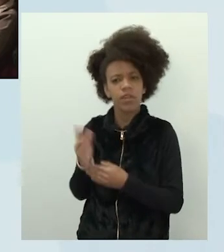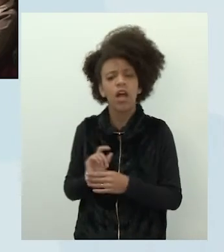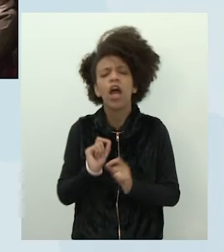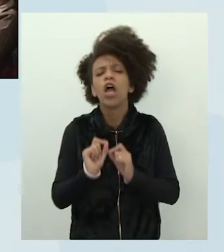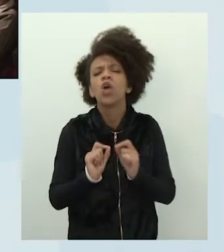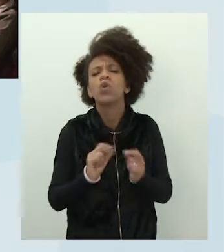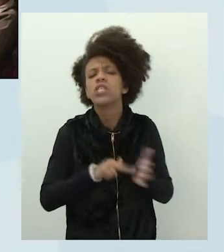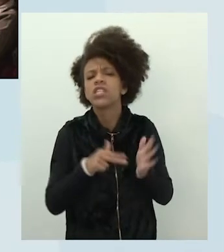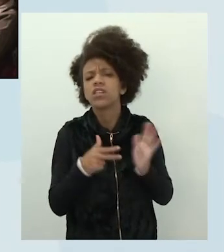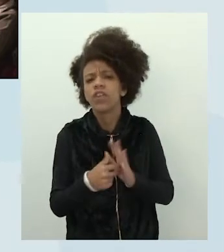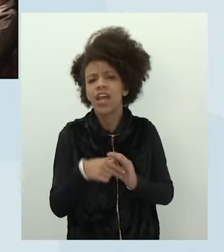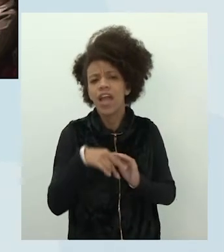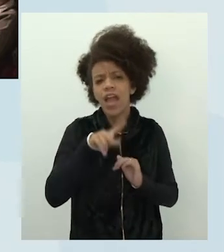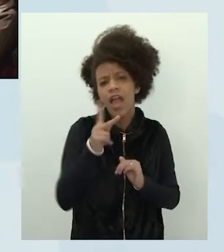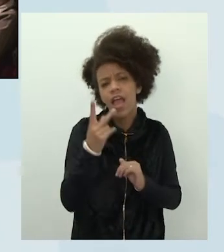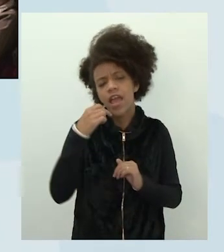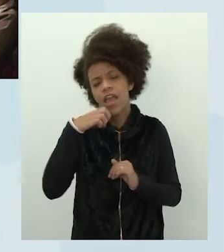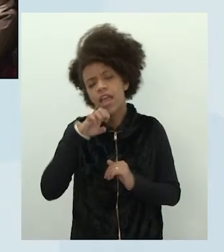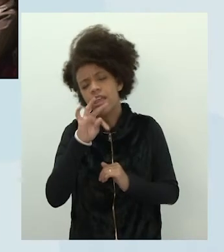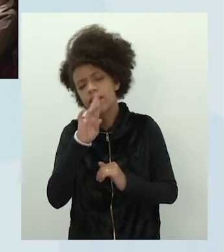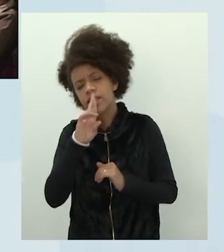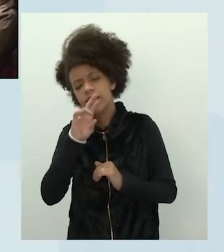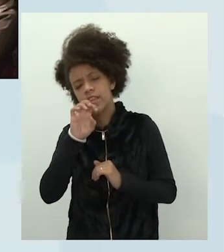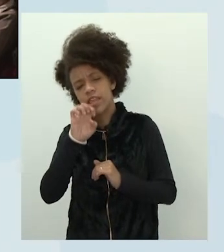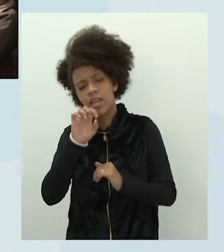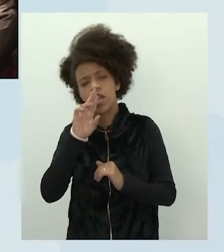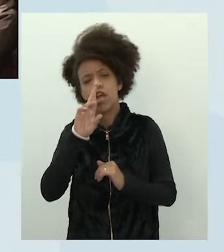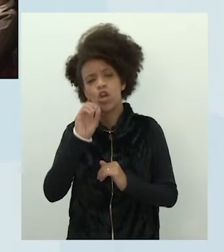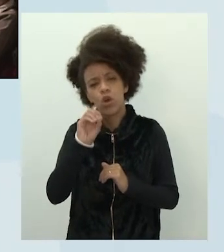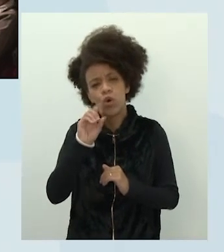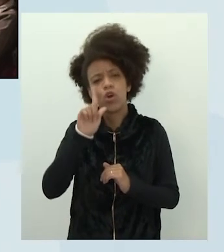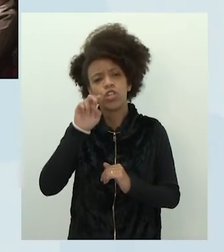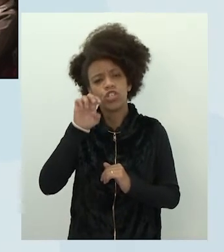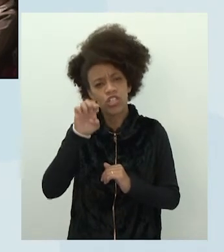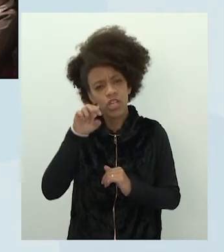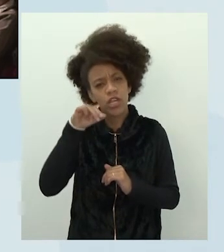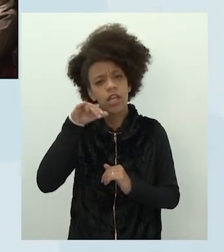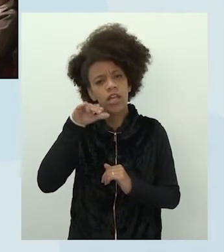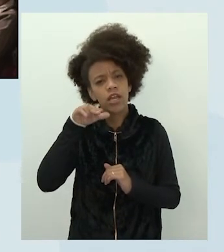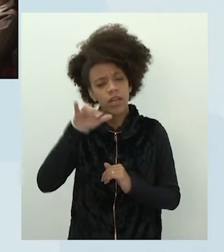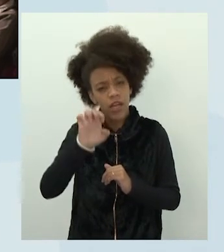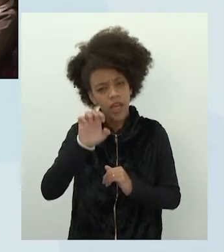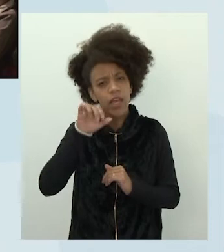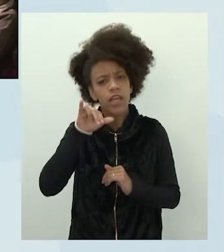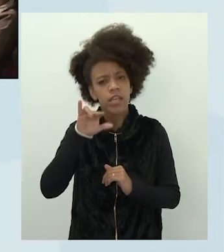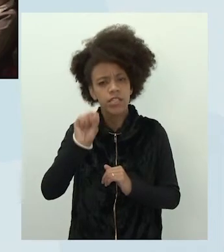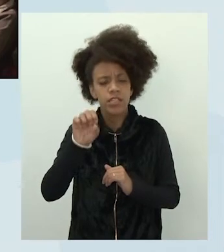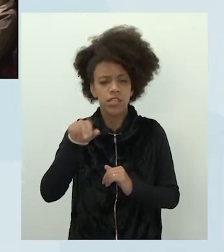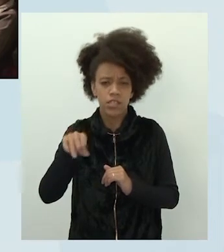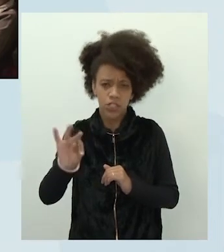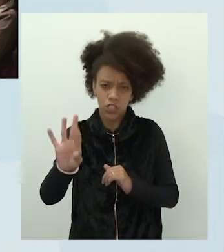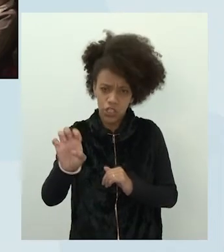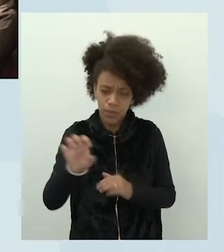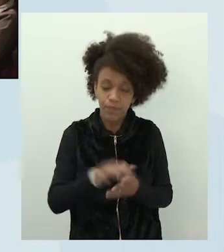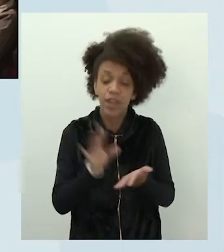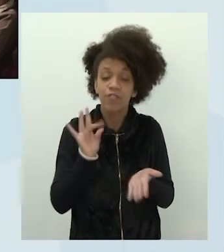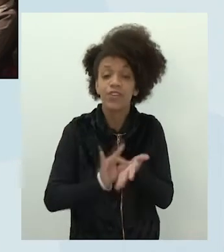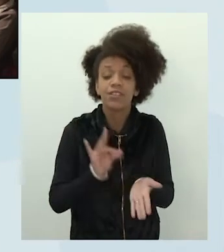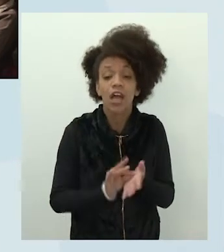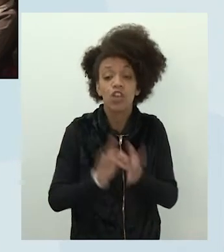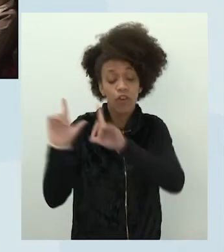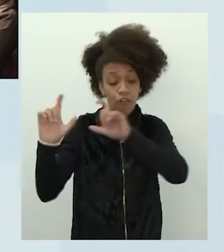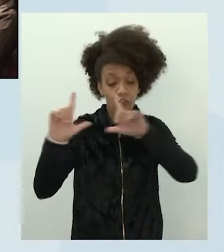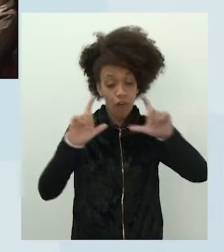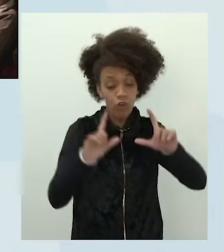é heterogeneizante? Na verdade, eu coloquei essas fotos que são o resultado